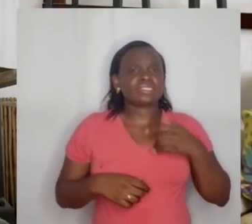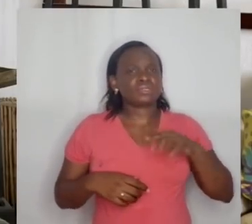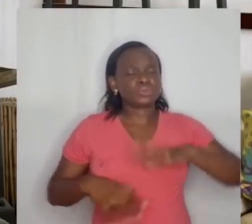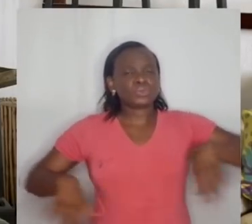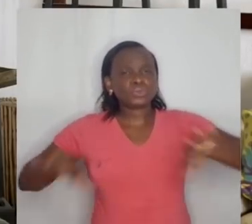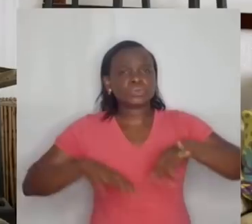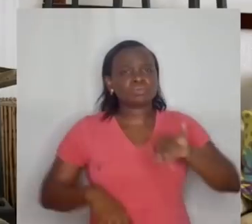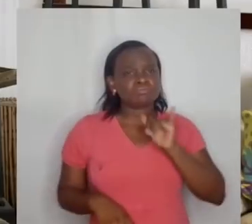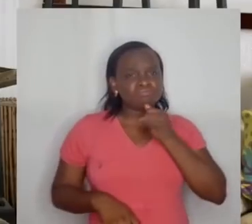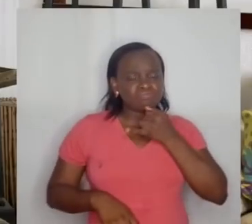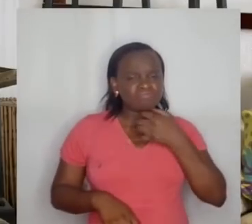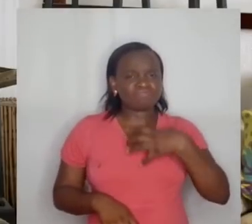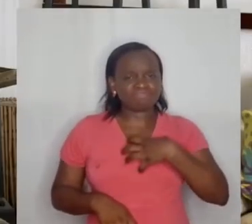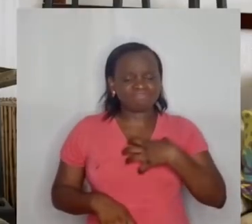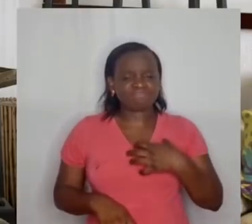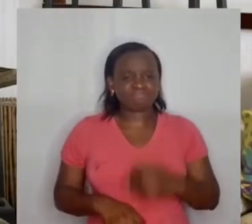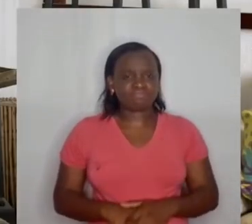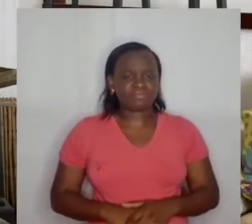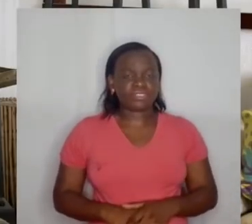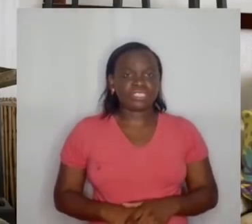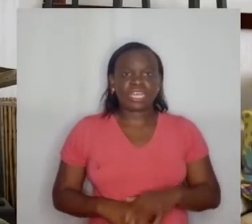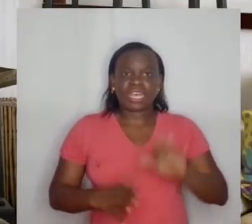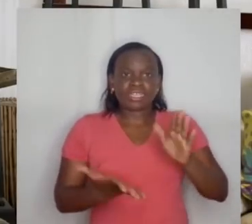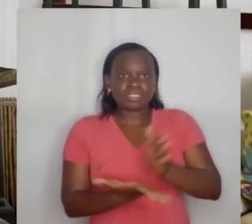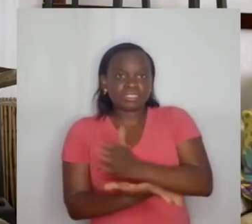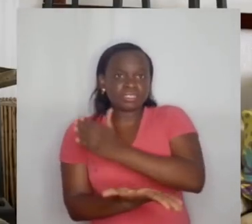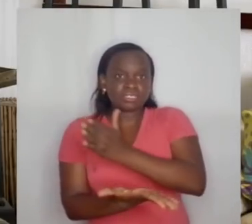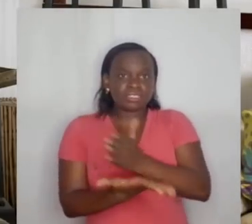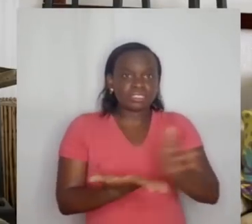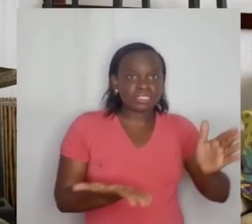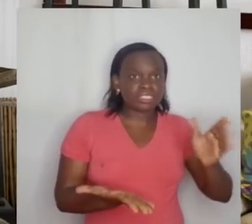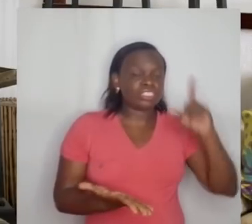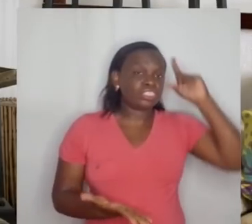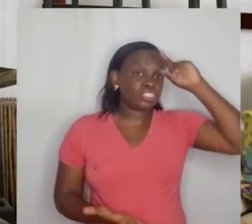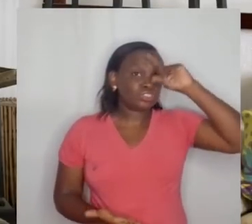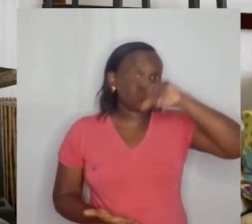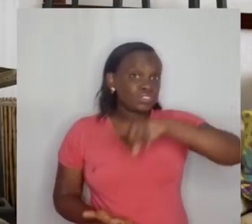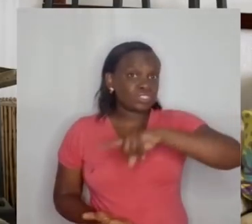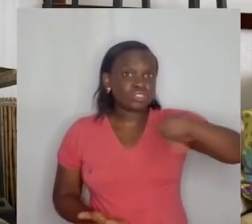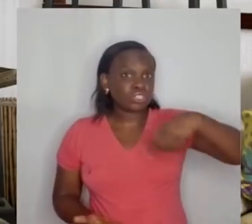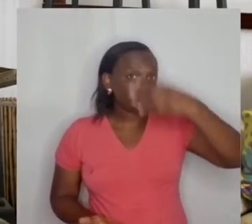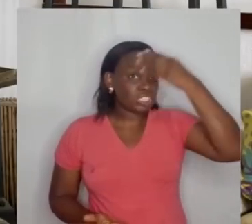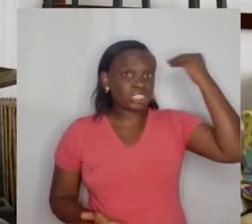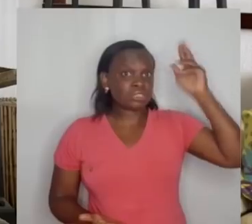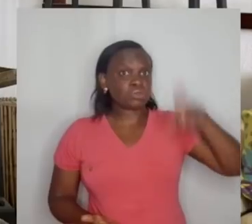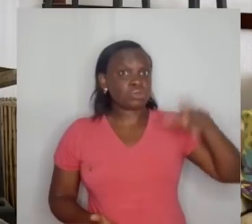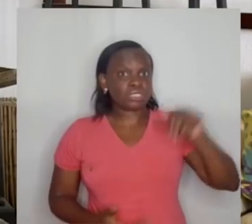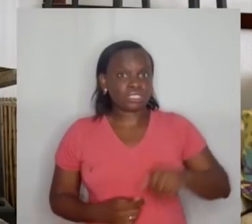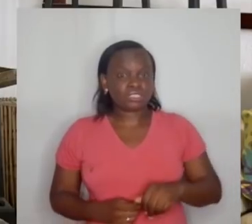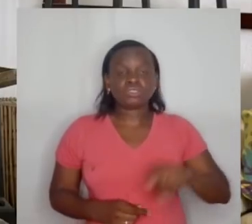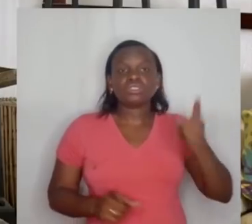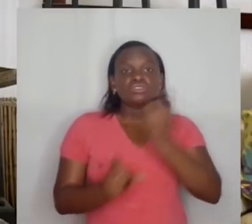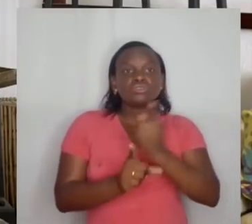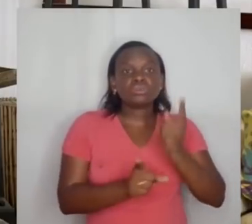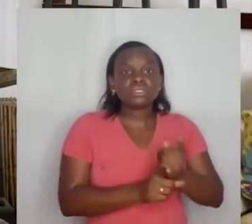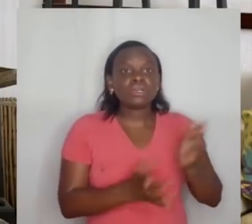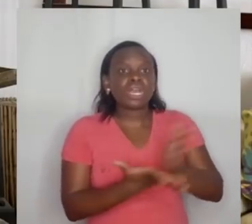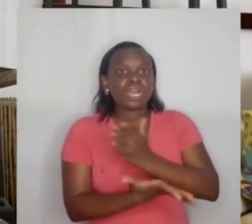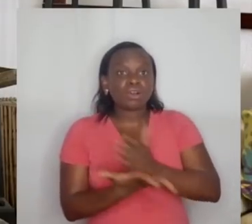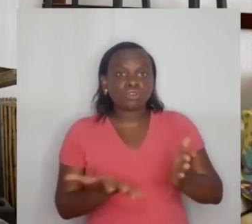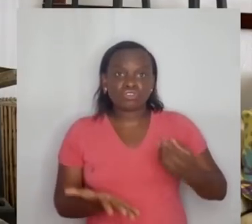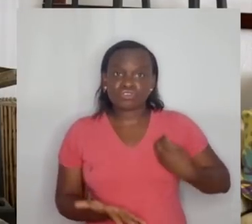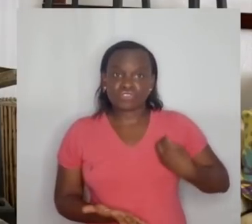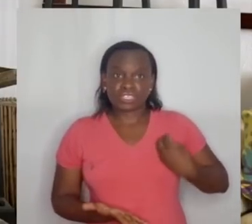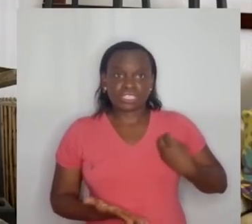luto. É um divisor de águas do qual dificilmente iremos nos esquecer. Descobrimos que para